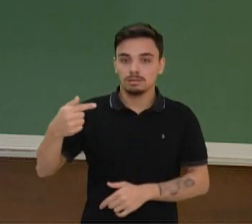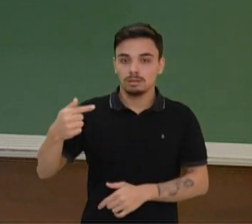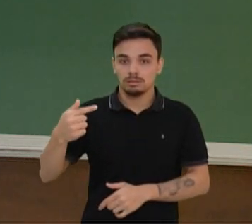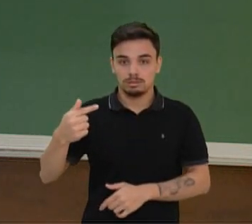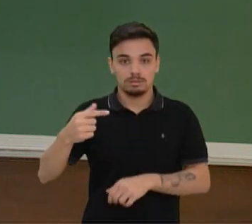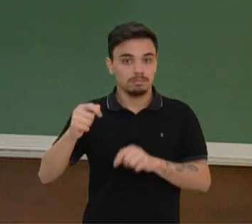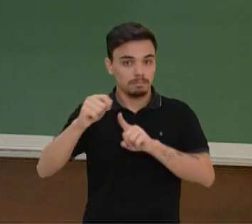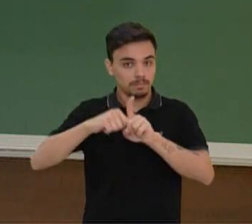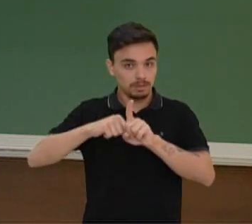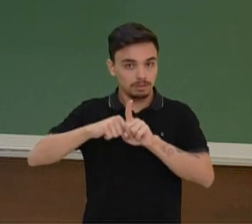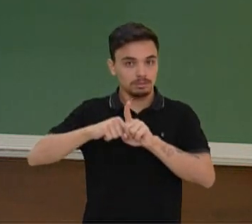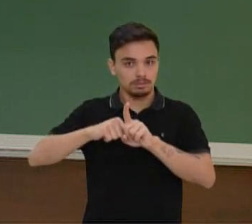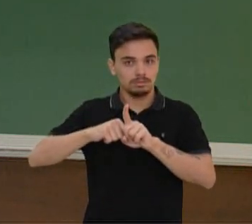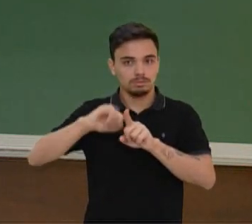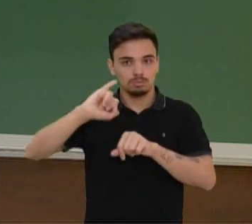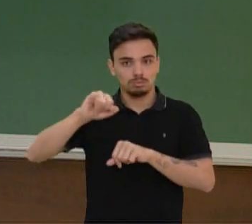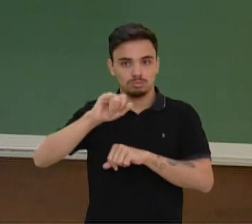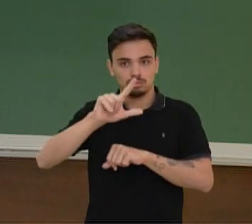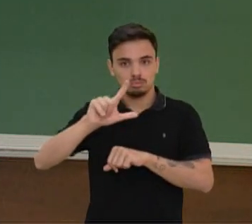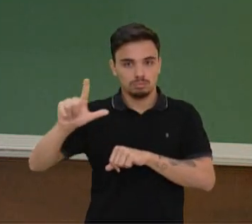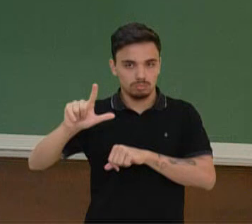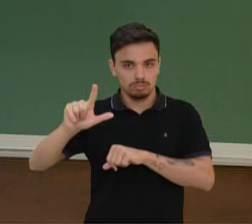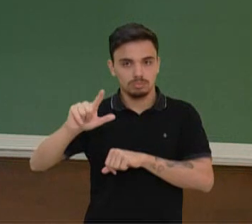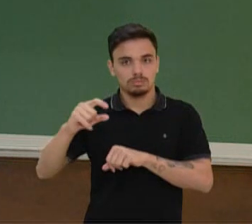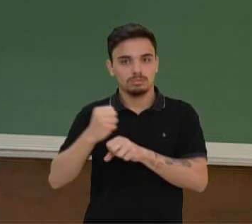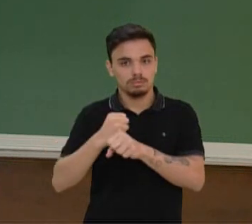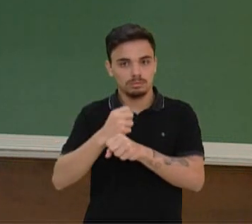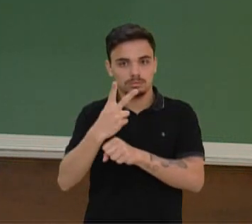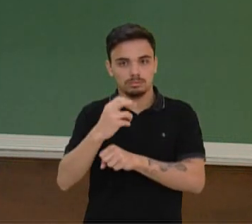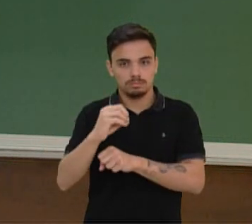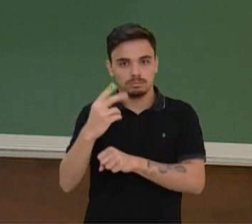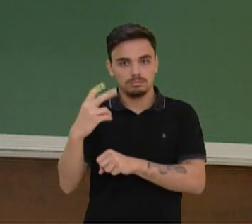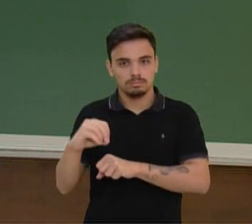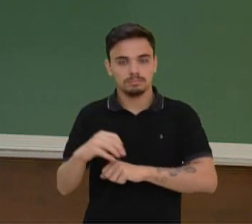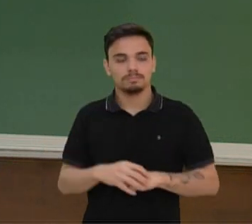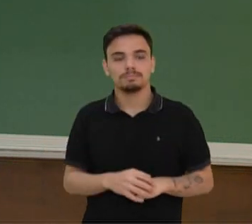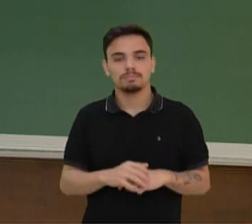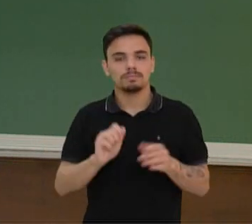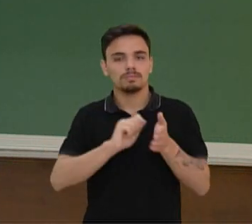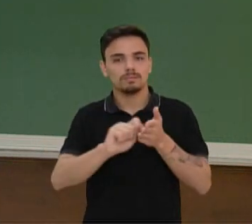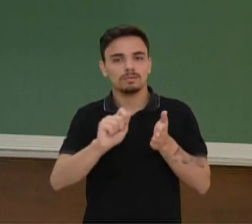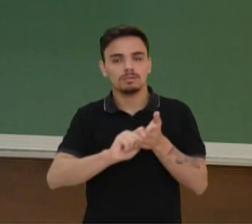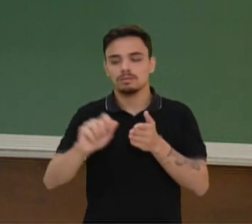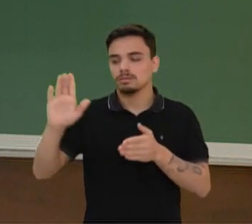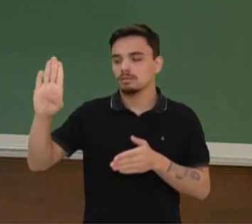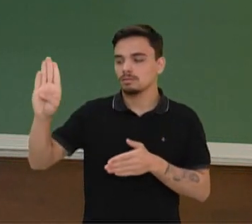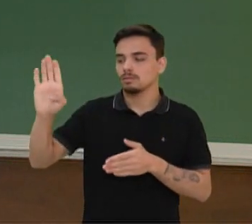17/7/2020, super recente, não é mesmo, a notícia? Escrito por Berta